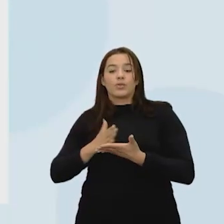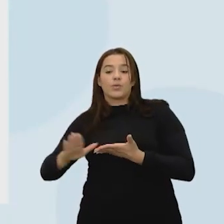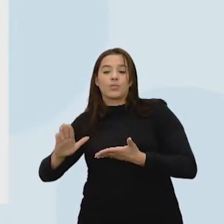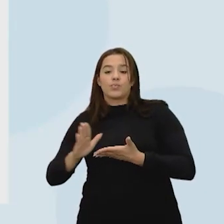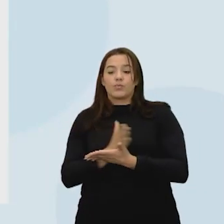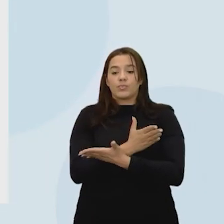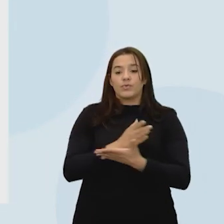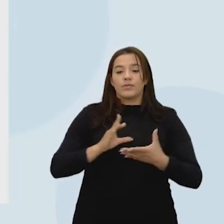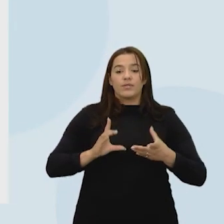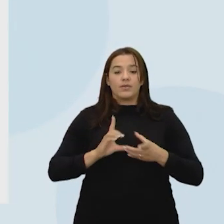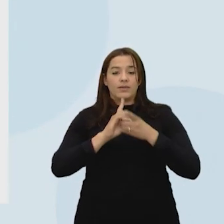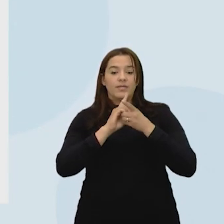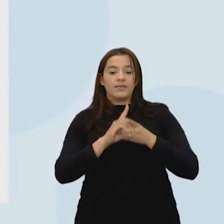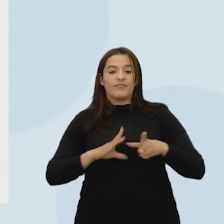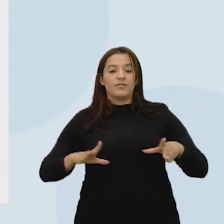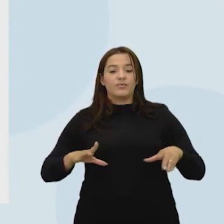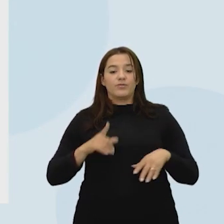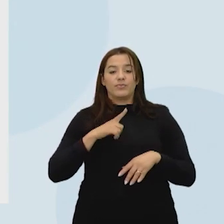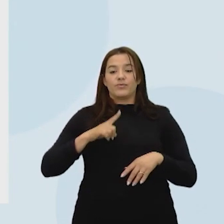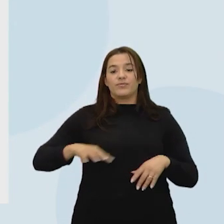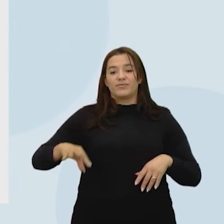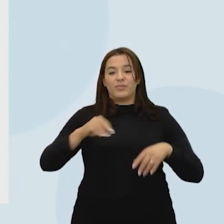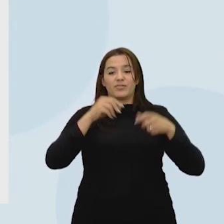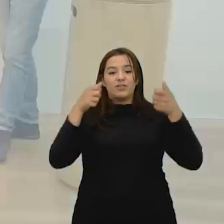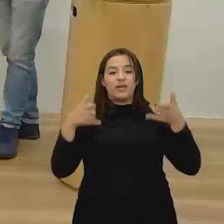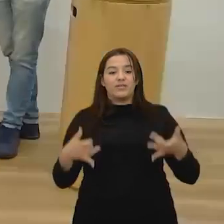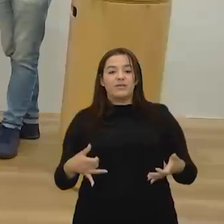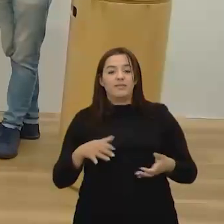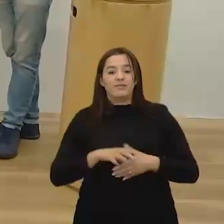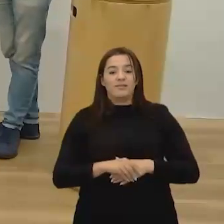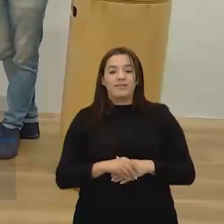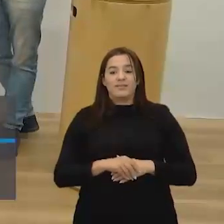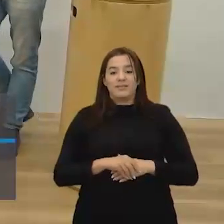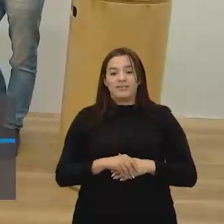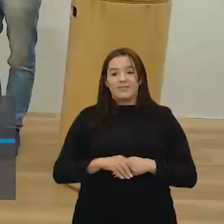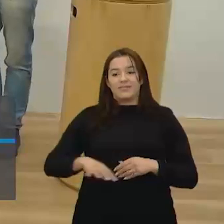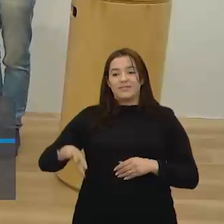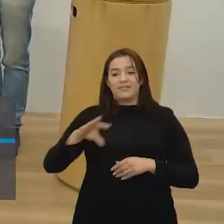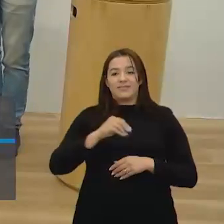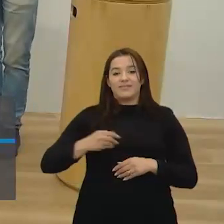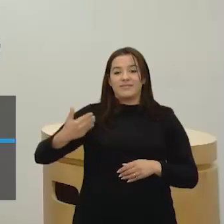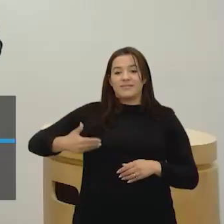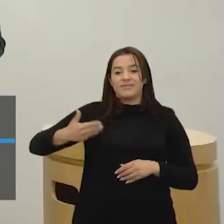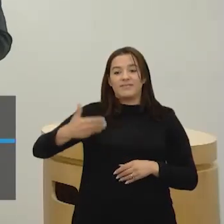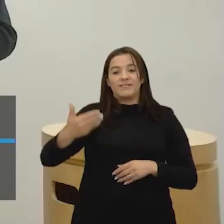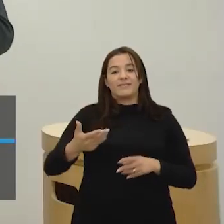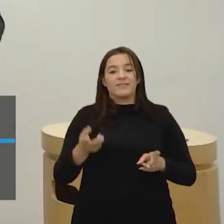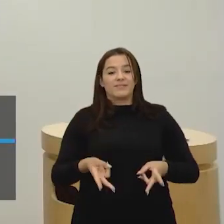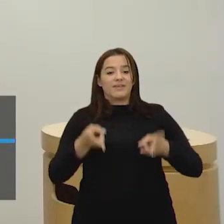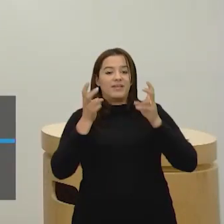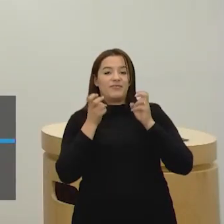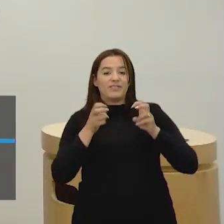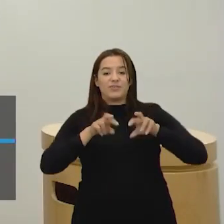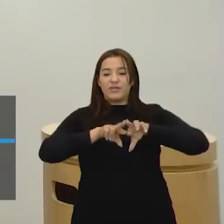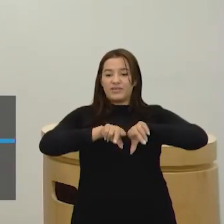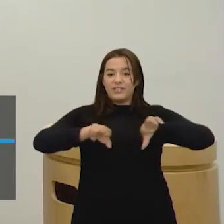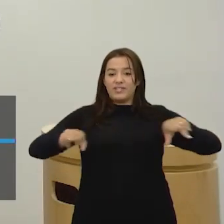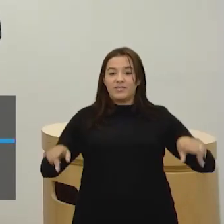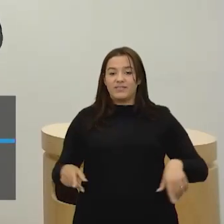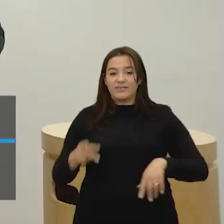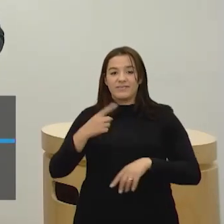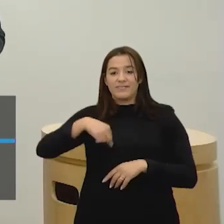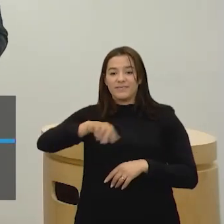cargos de Estado e tentar aprovar leis autoritárias. Ou seja, voltou aqui para nós, vocês perceberam que